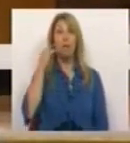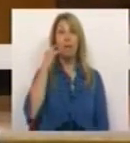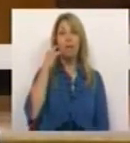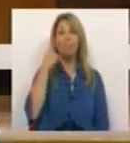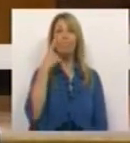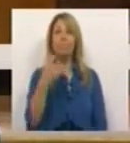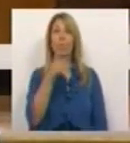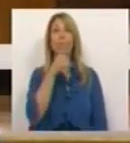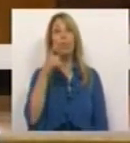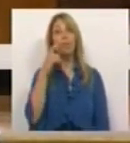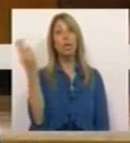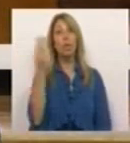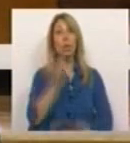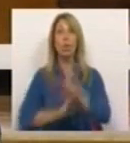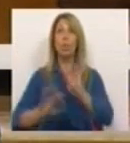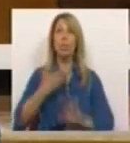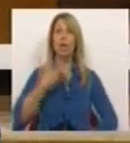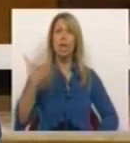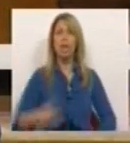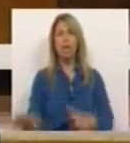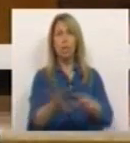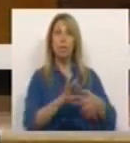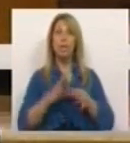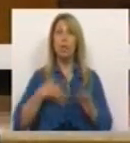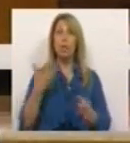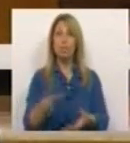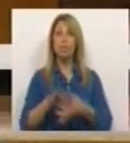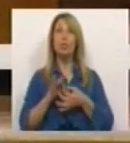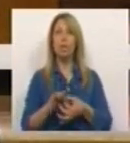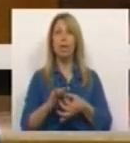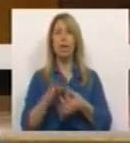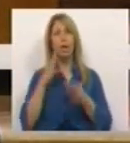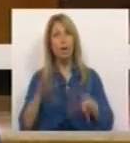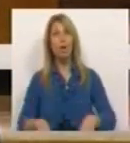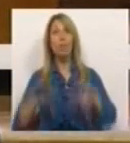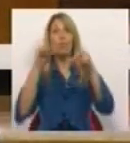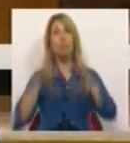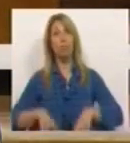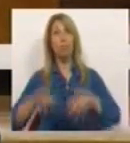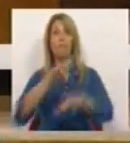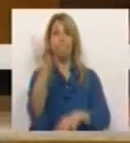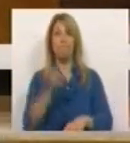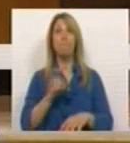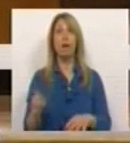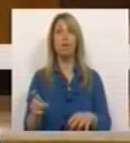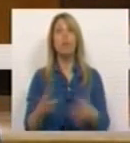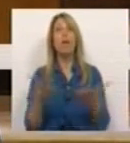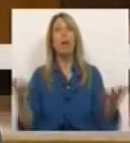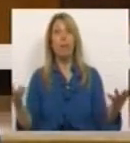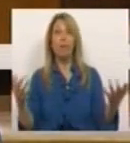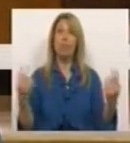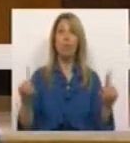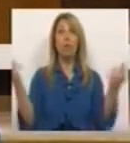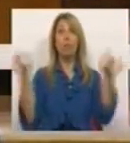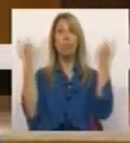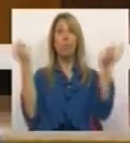que a prometida União Europeia dos direitos, da coesão, da solidariedade, da prosperidade, do progresso e da paz, afinal não passou de